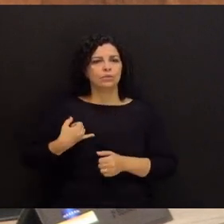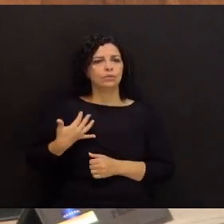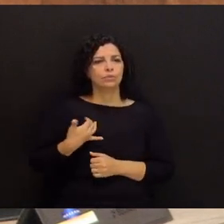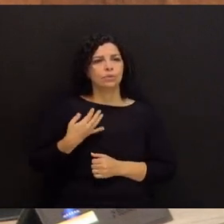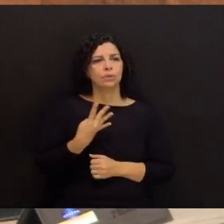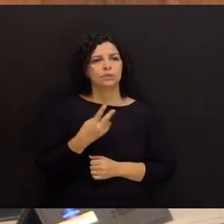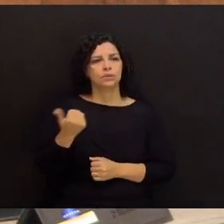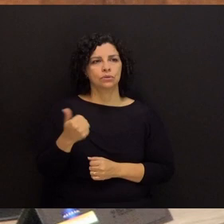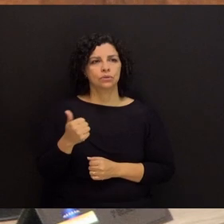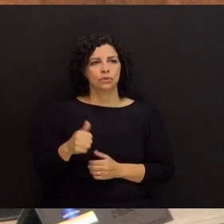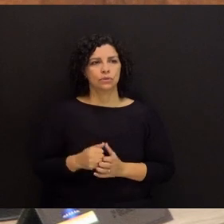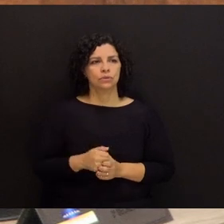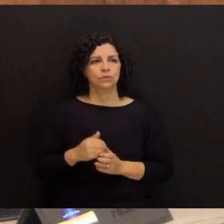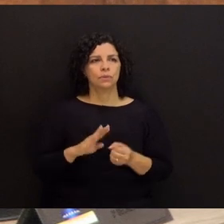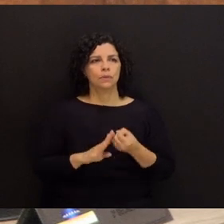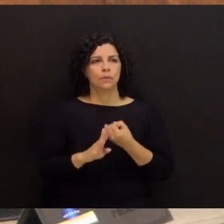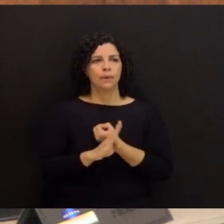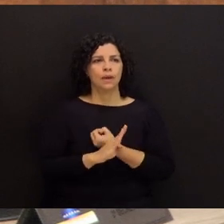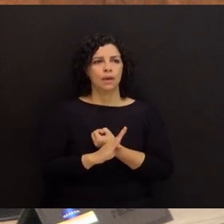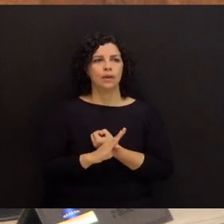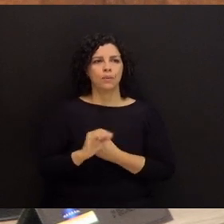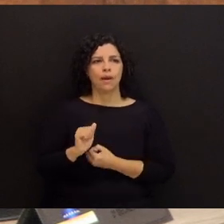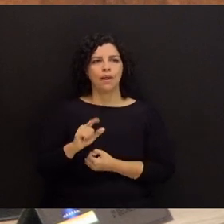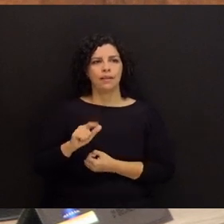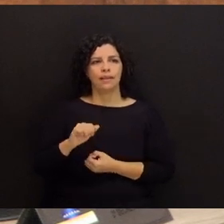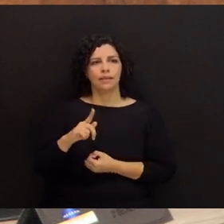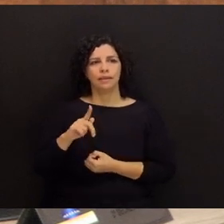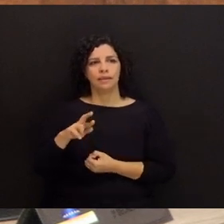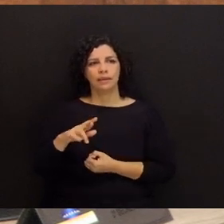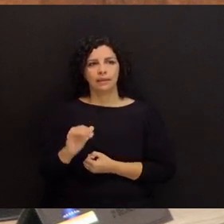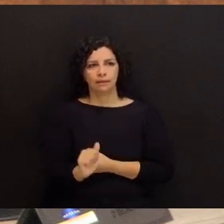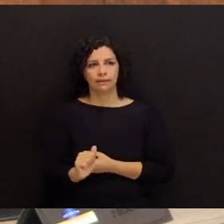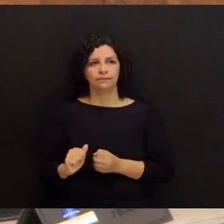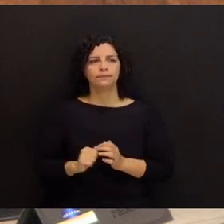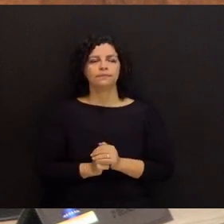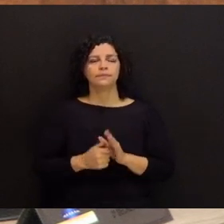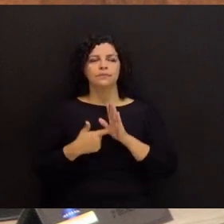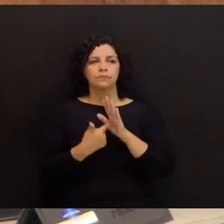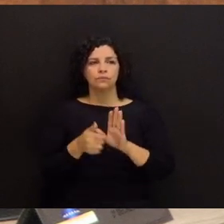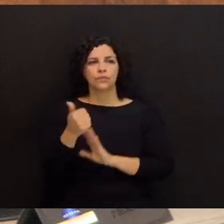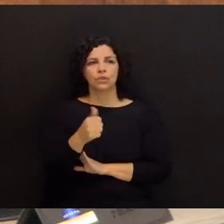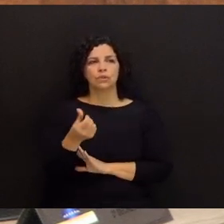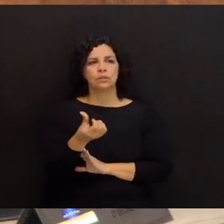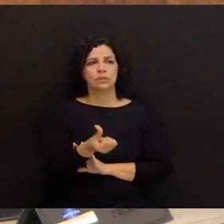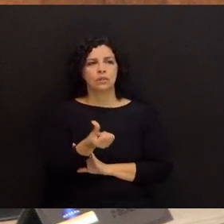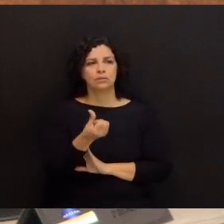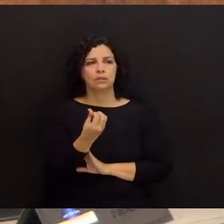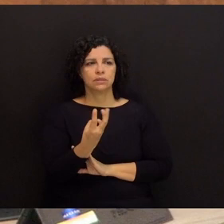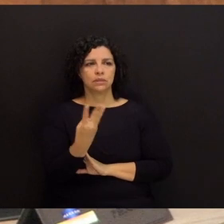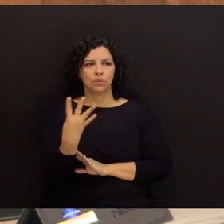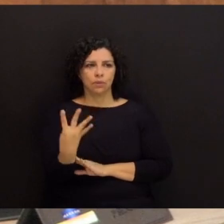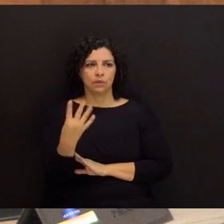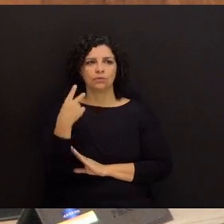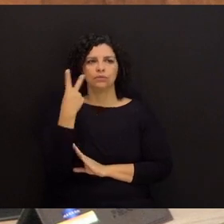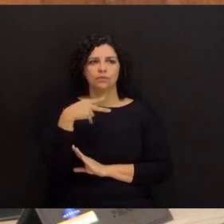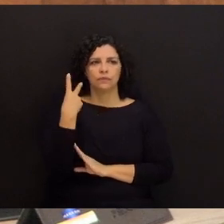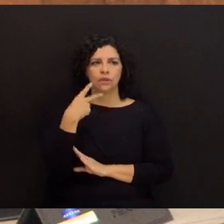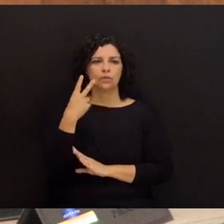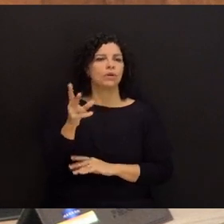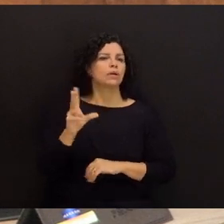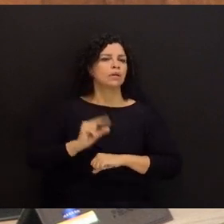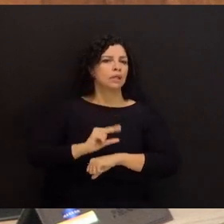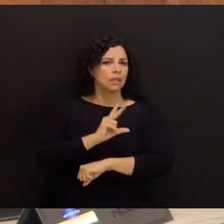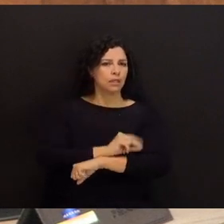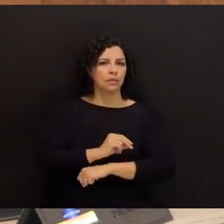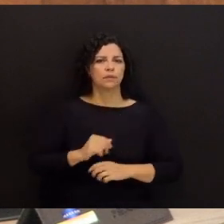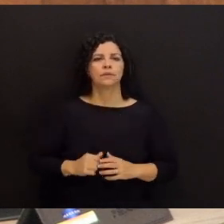411 bairro Jardim Alegria indicação de número 11.634 do vereador Denilson